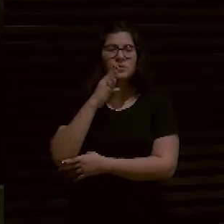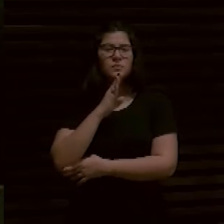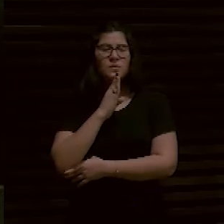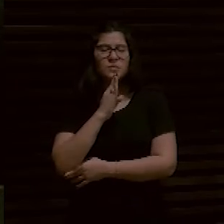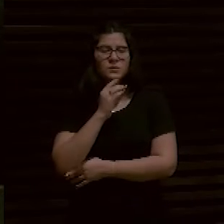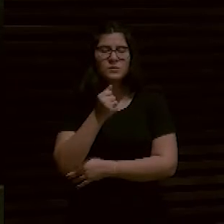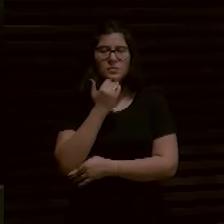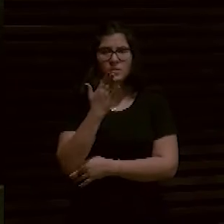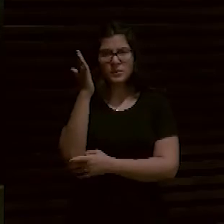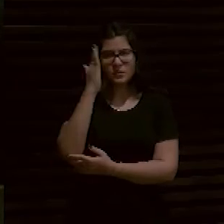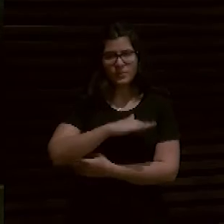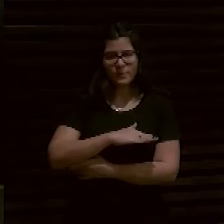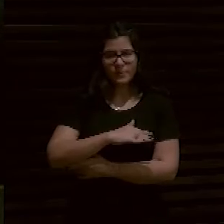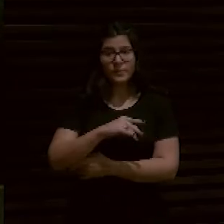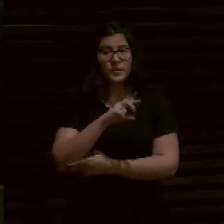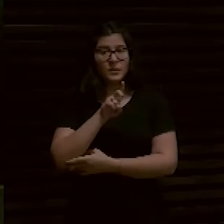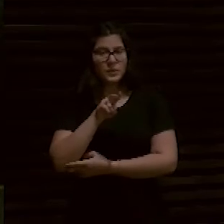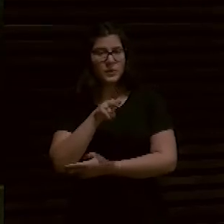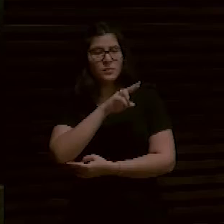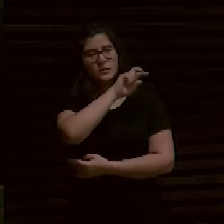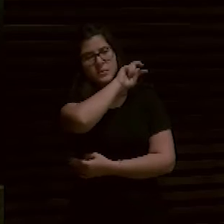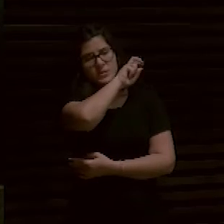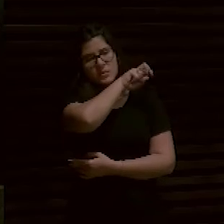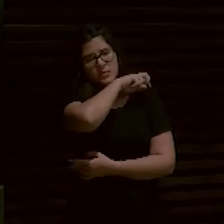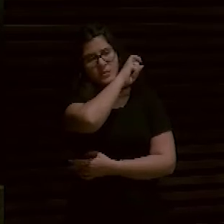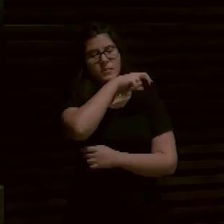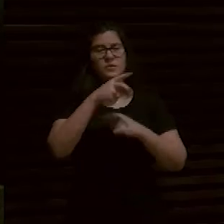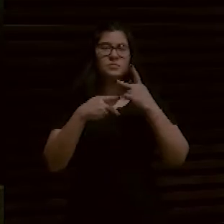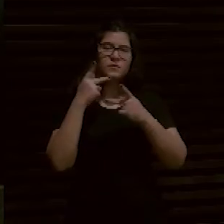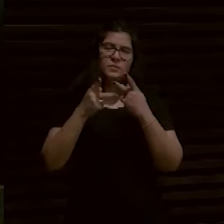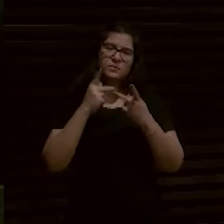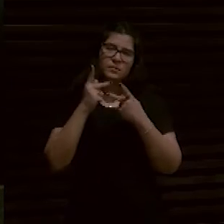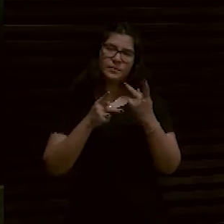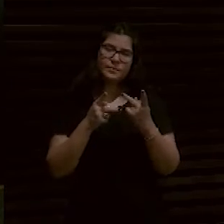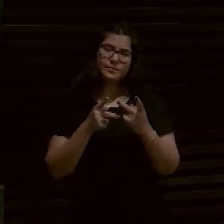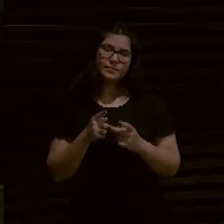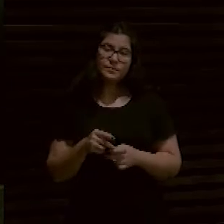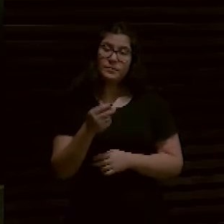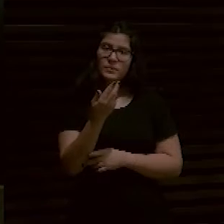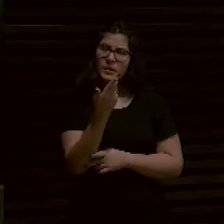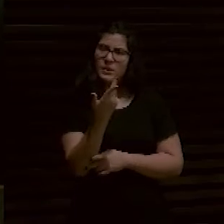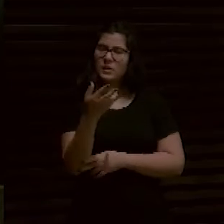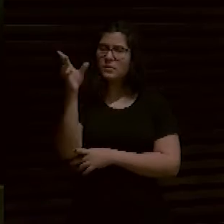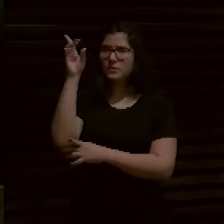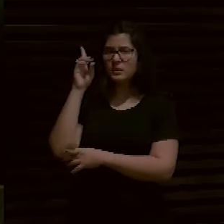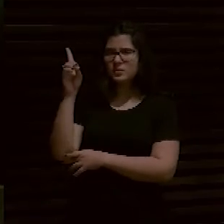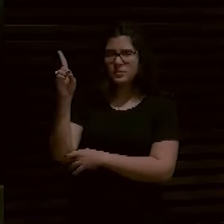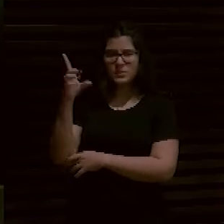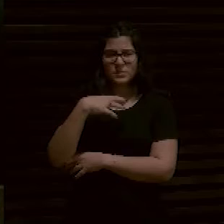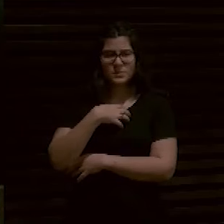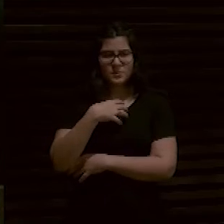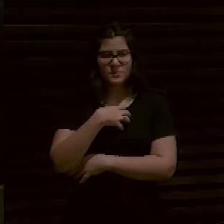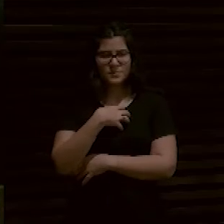do mal, como a serpente disse, e como Deus sereis. E